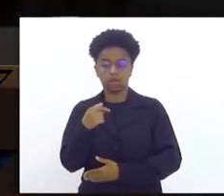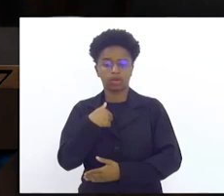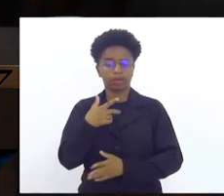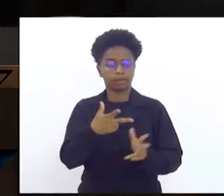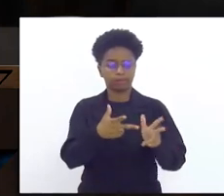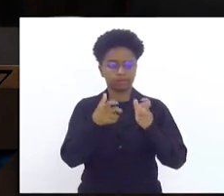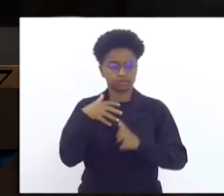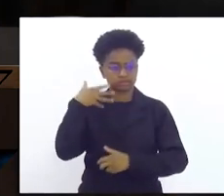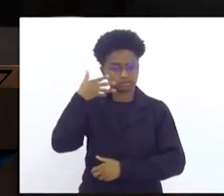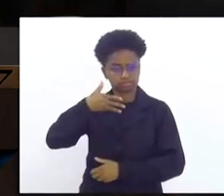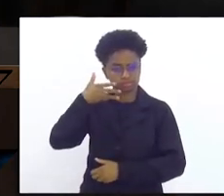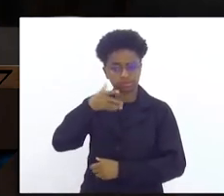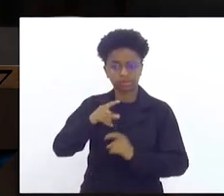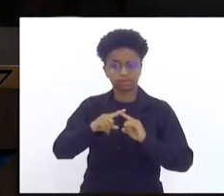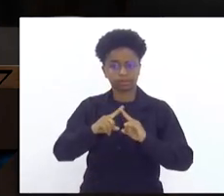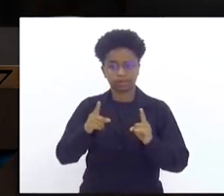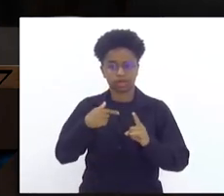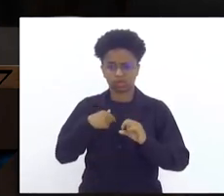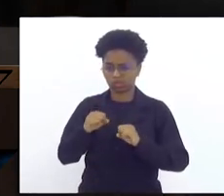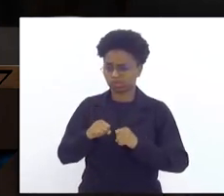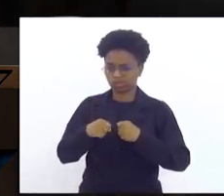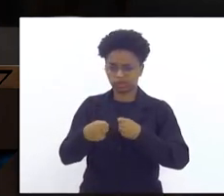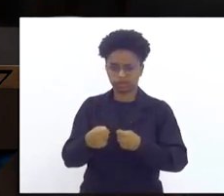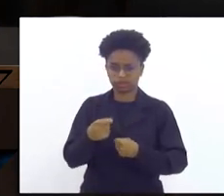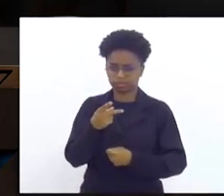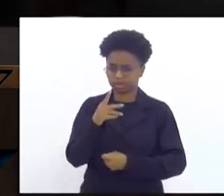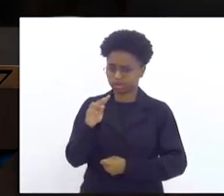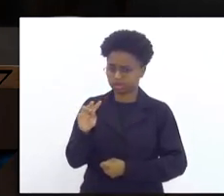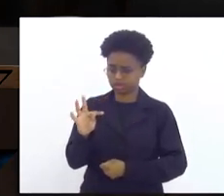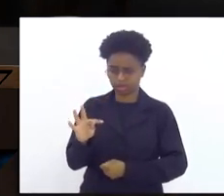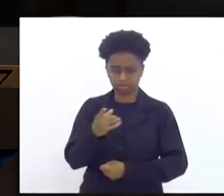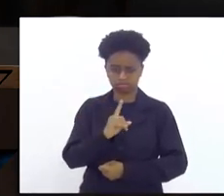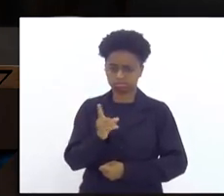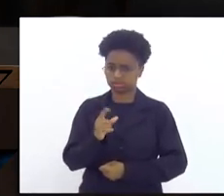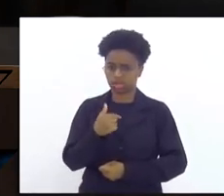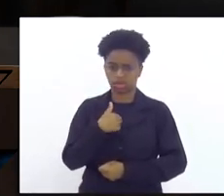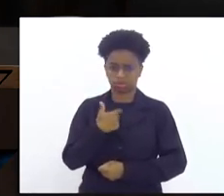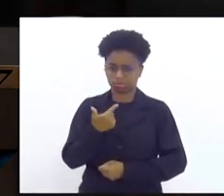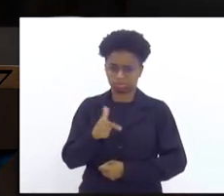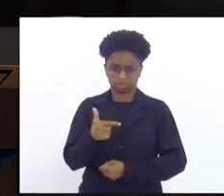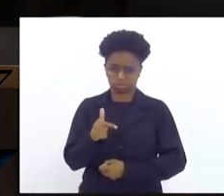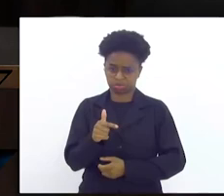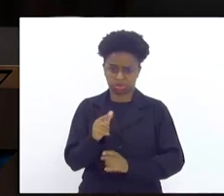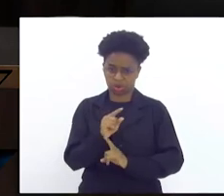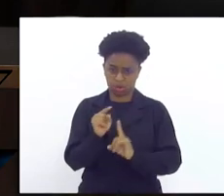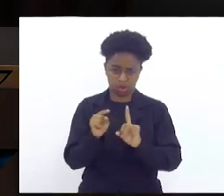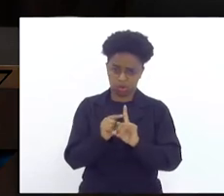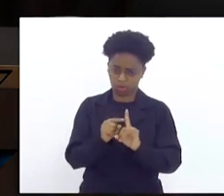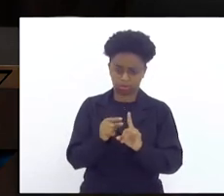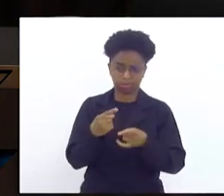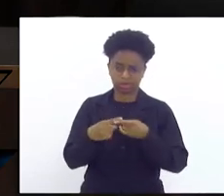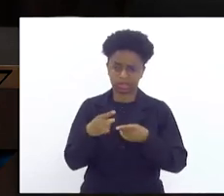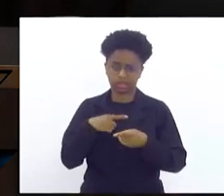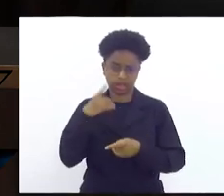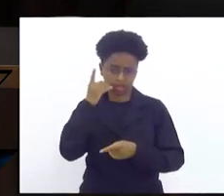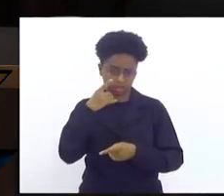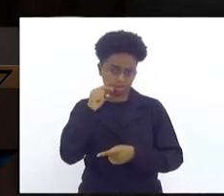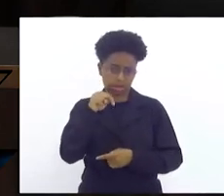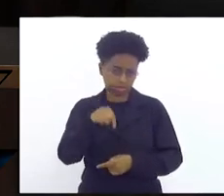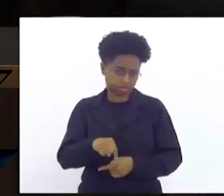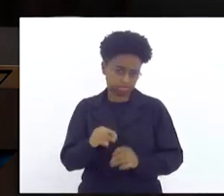discurso Eu Não Vou defender o PT não tenho procuração para isso ele tem seus deputados aqui na casa